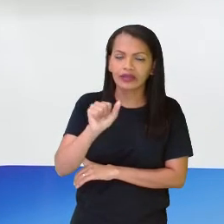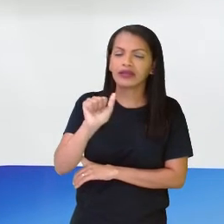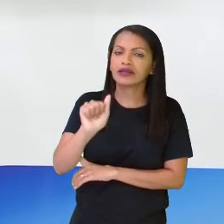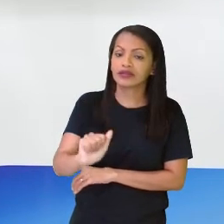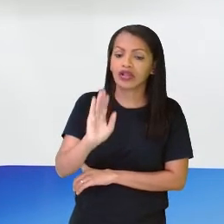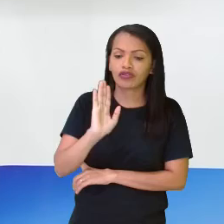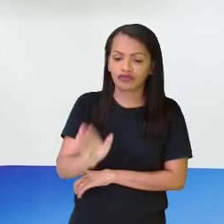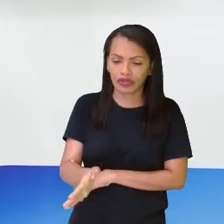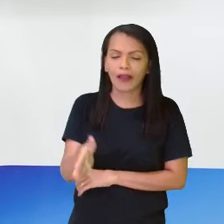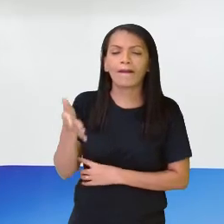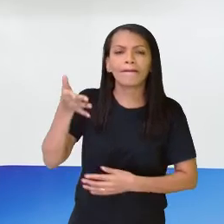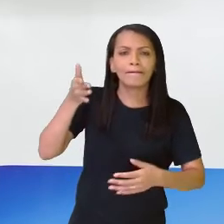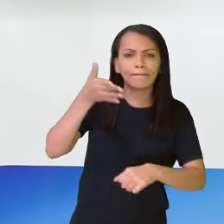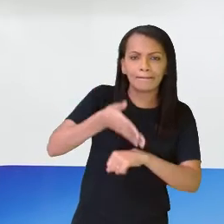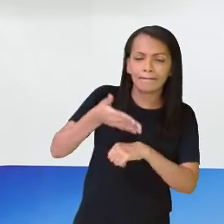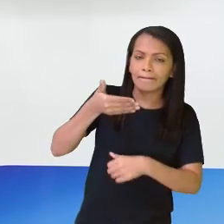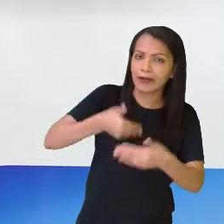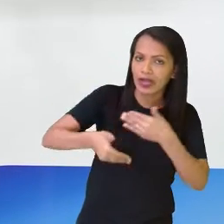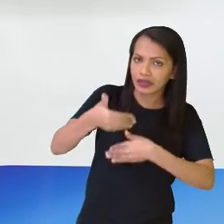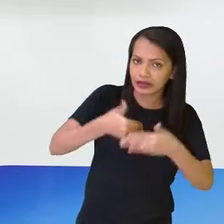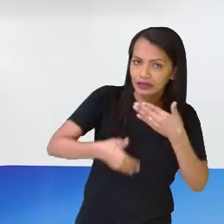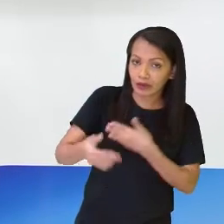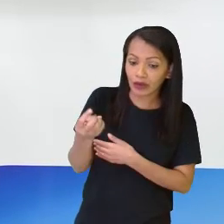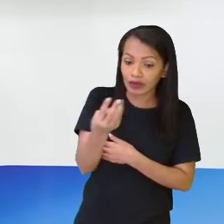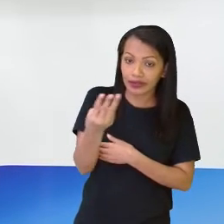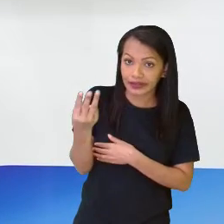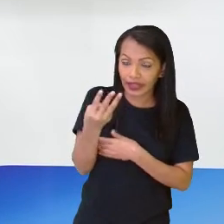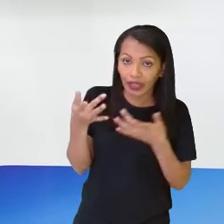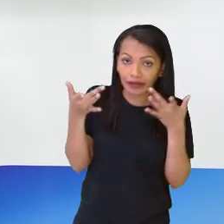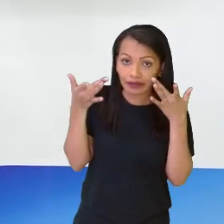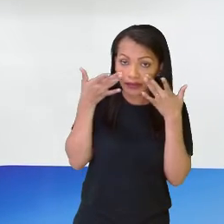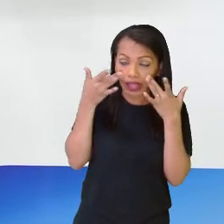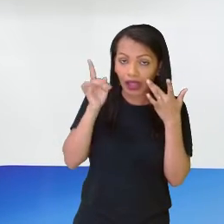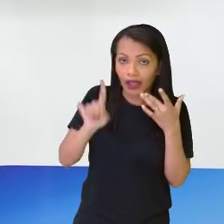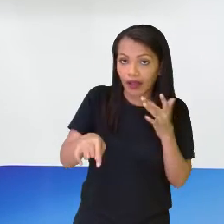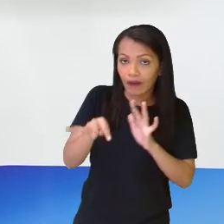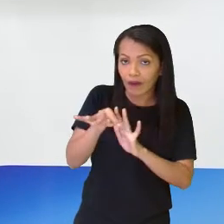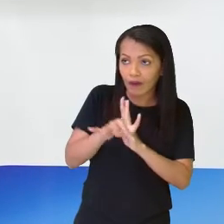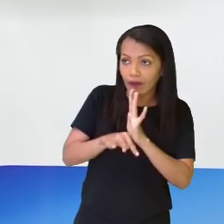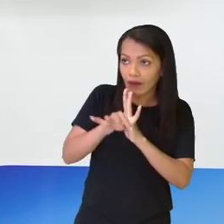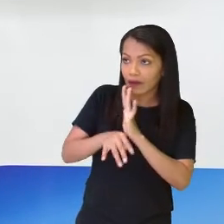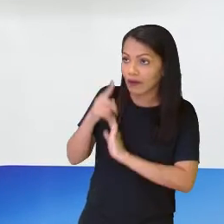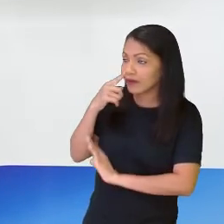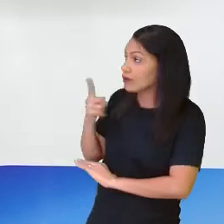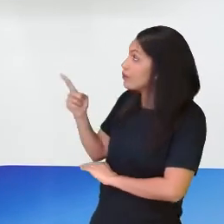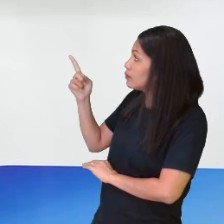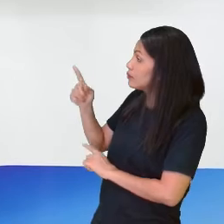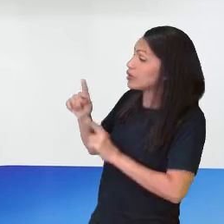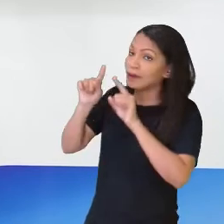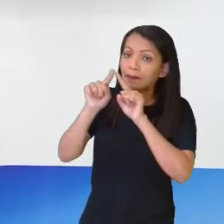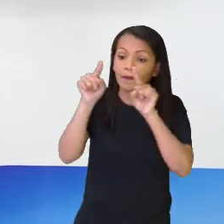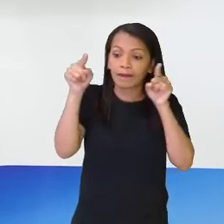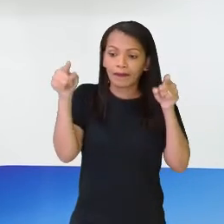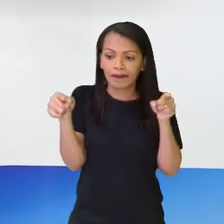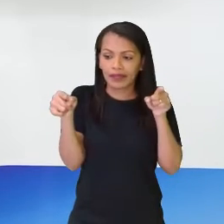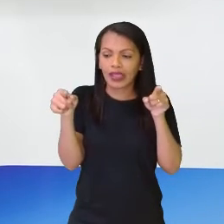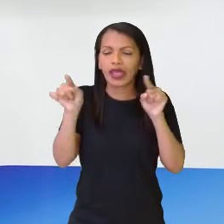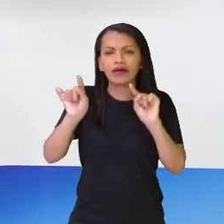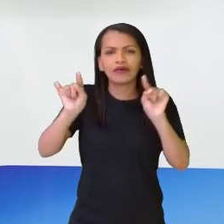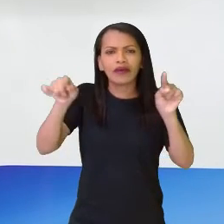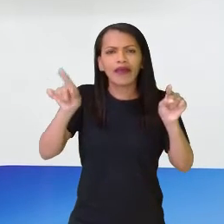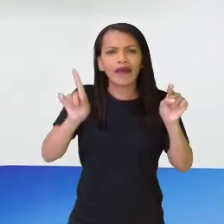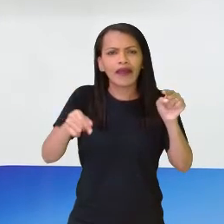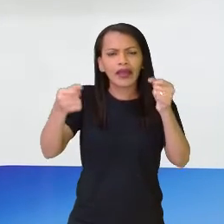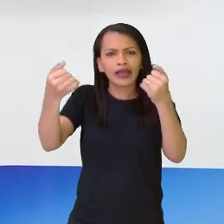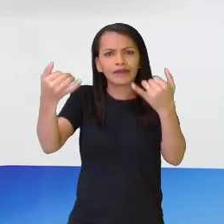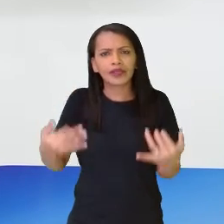peças teatrais na escola. Então, isso é um texto dramático. Aqui, entre parênteses, é a explicação de como a